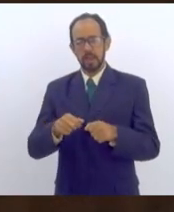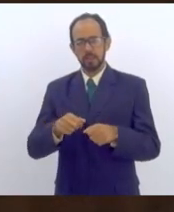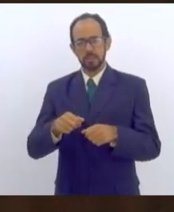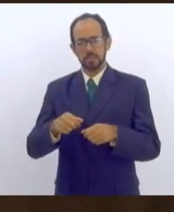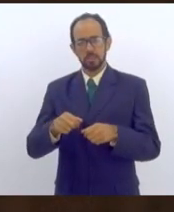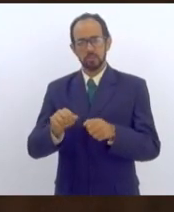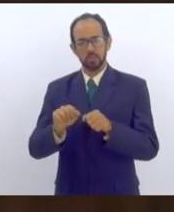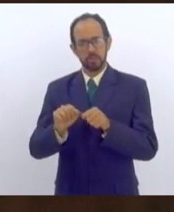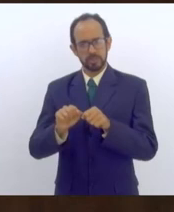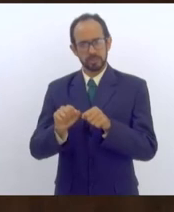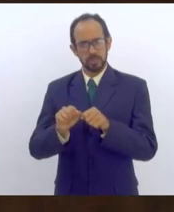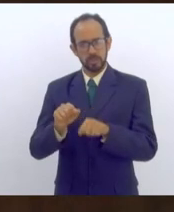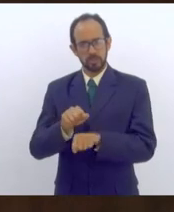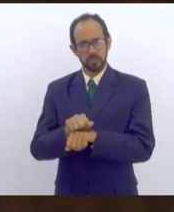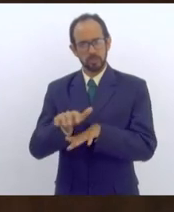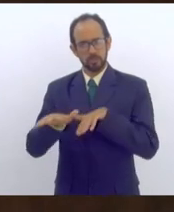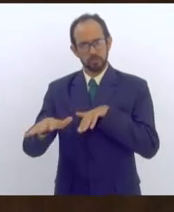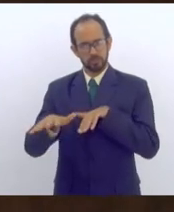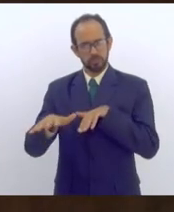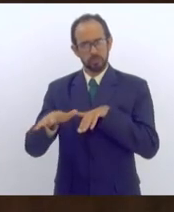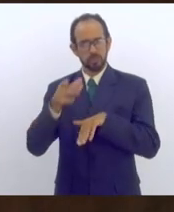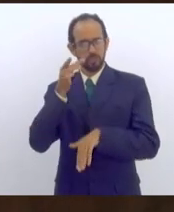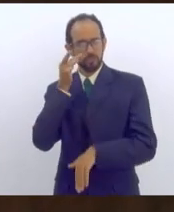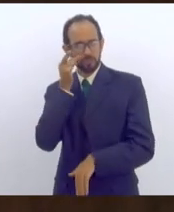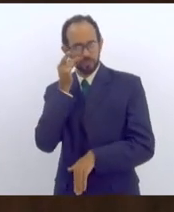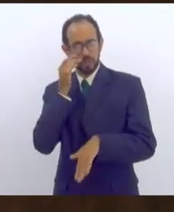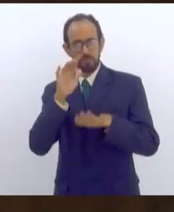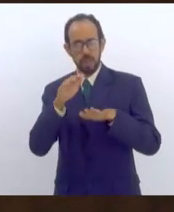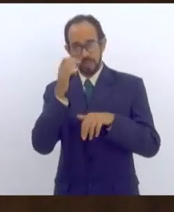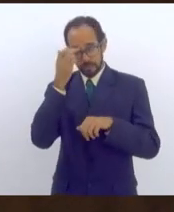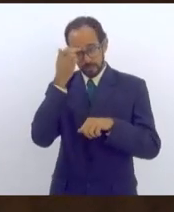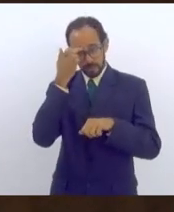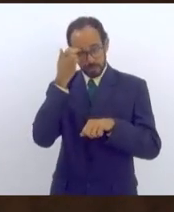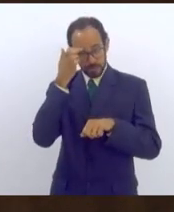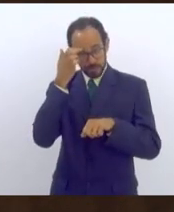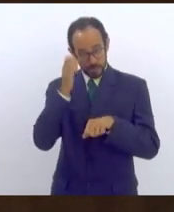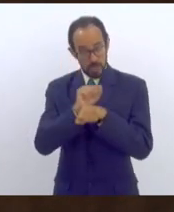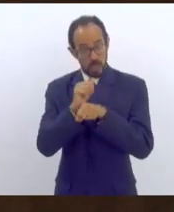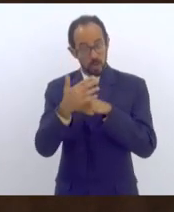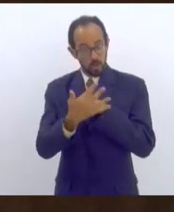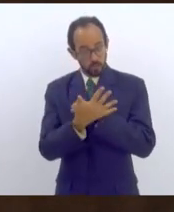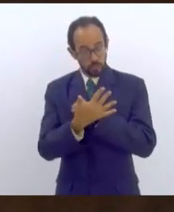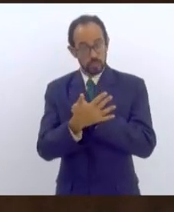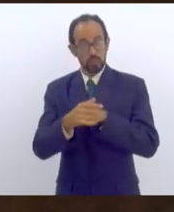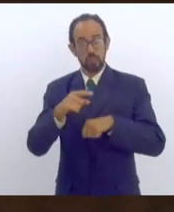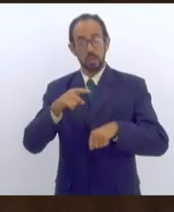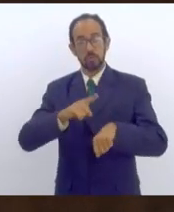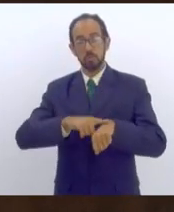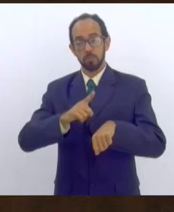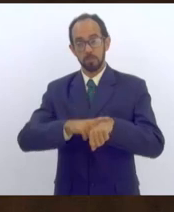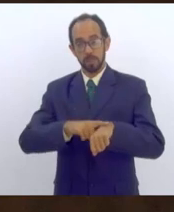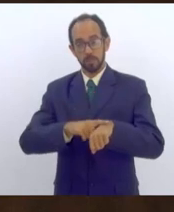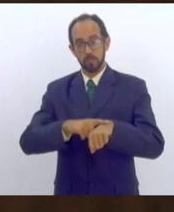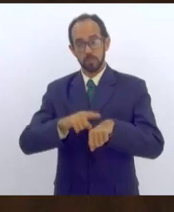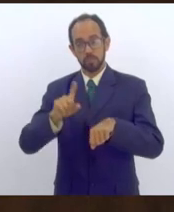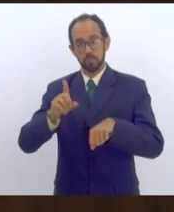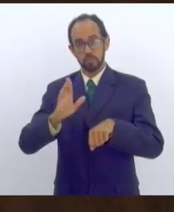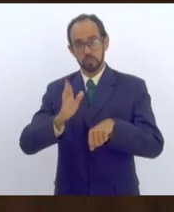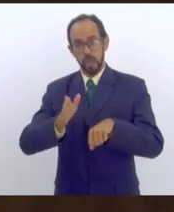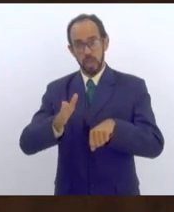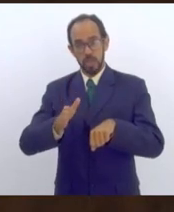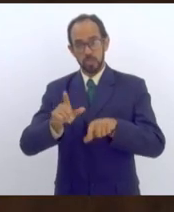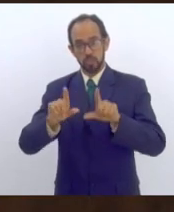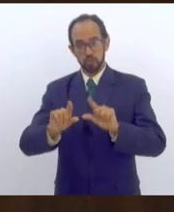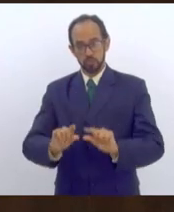e a Covid, em tese, já está numa fase bem amena. Então, para que não